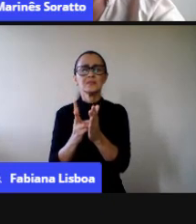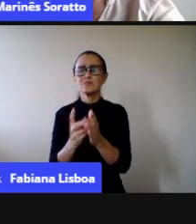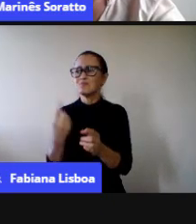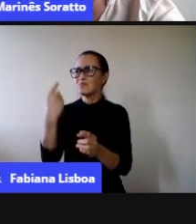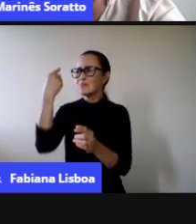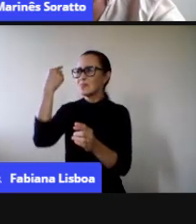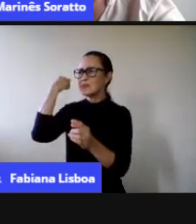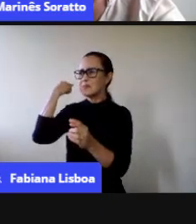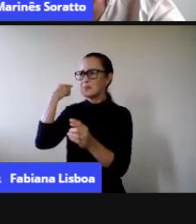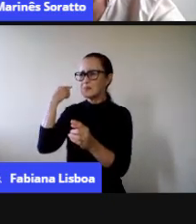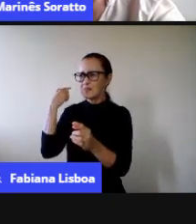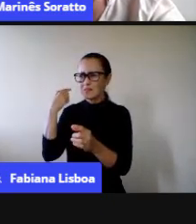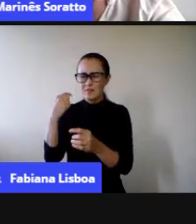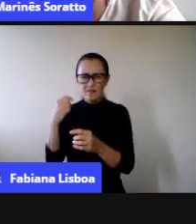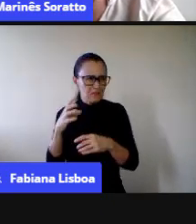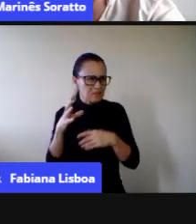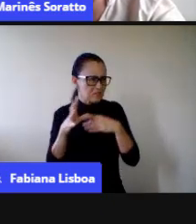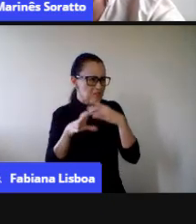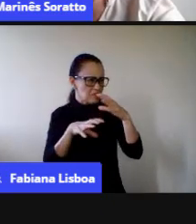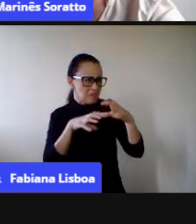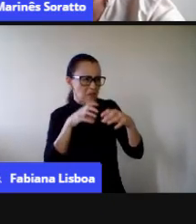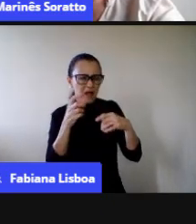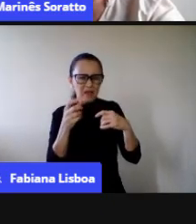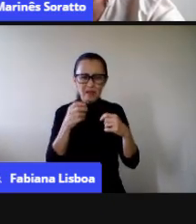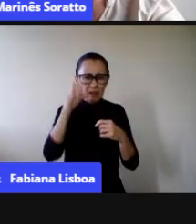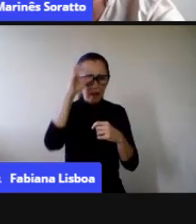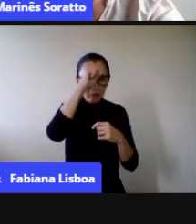selvagem, que está lá no passado ainda, né?